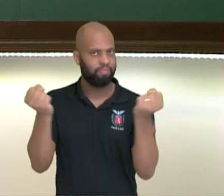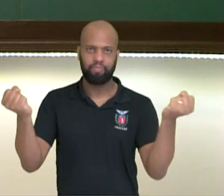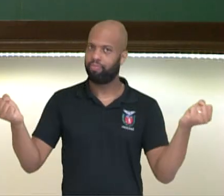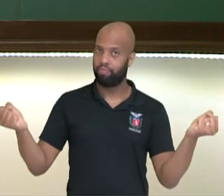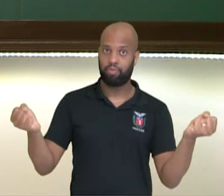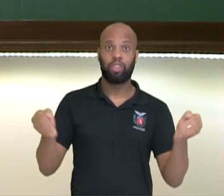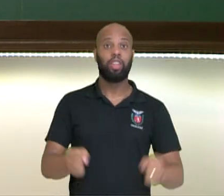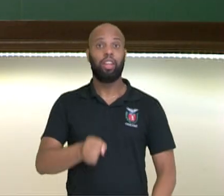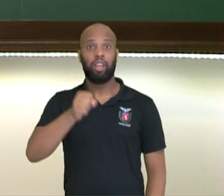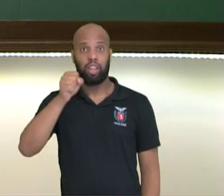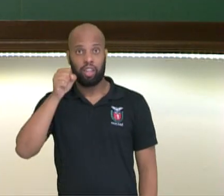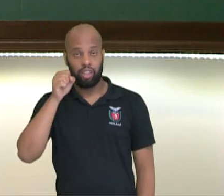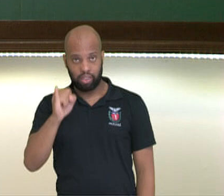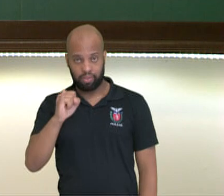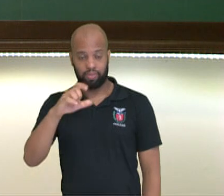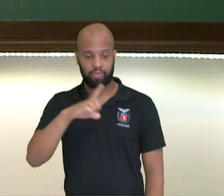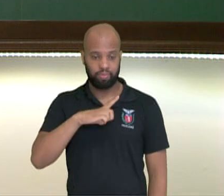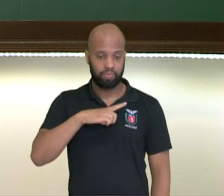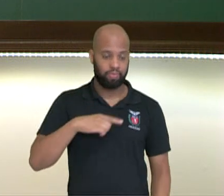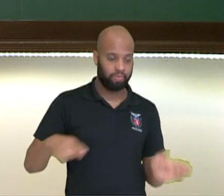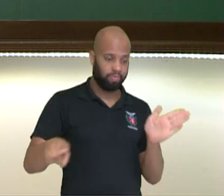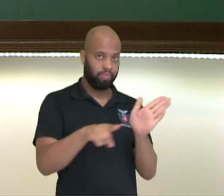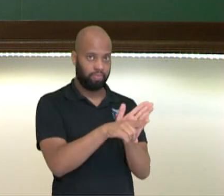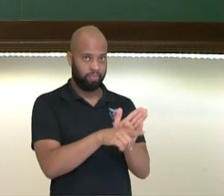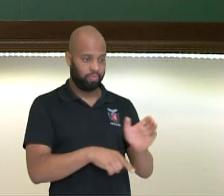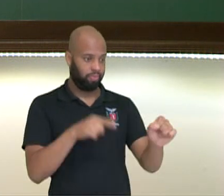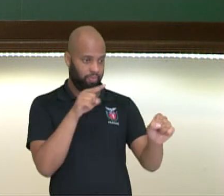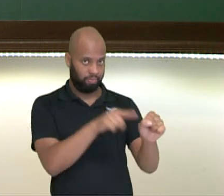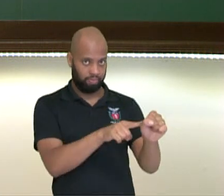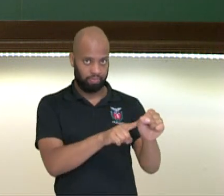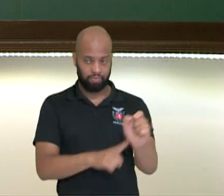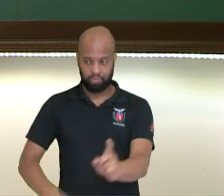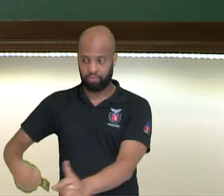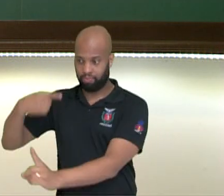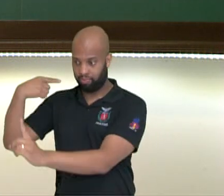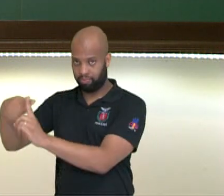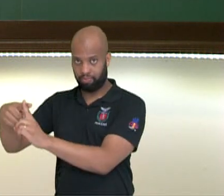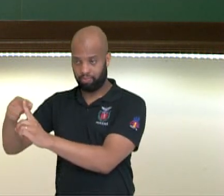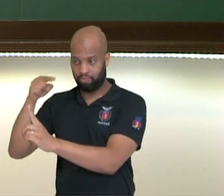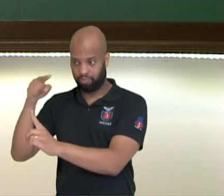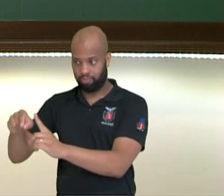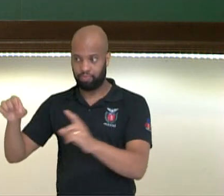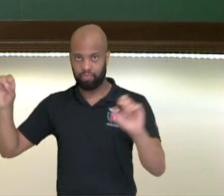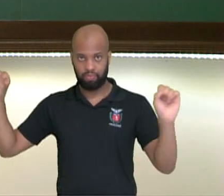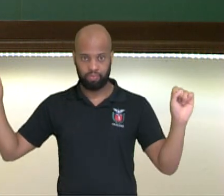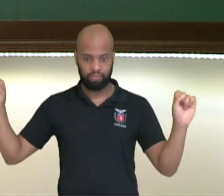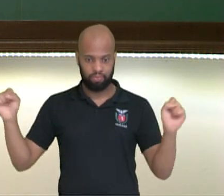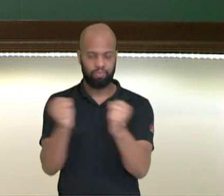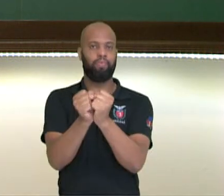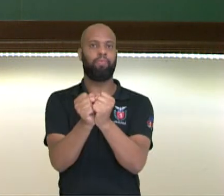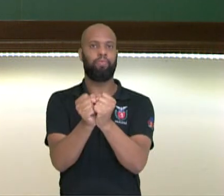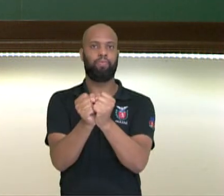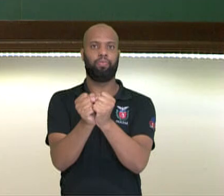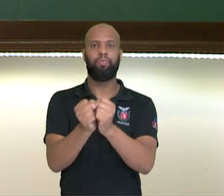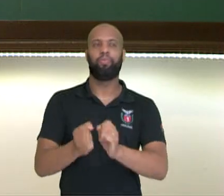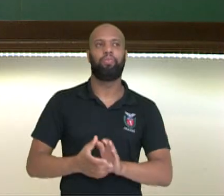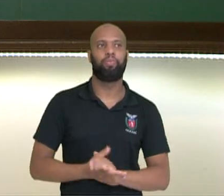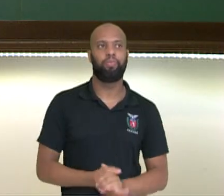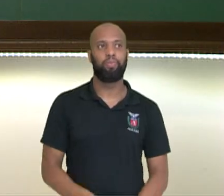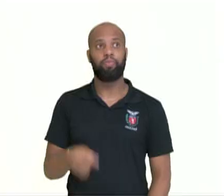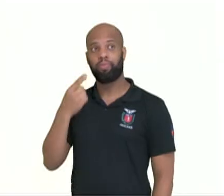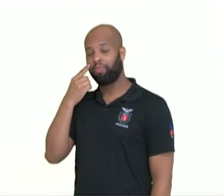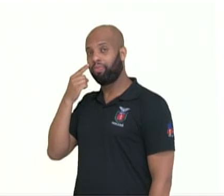Bom, também sabemos que corpos carregados eletricamente, e ambos com a mesma carga elétrica, então tem aqui duas cargas